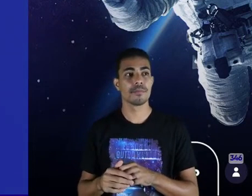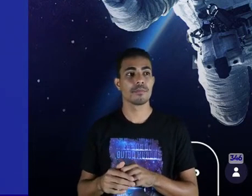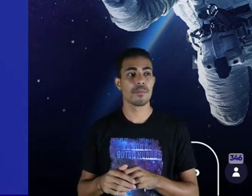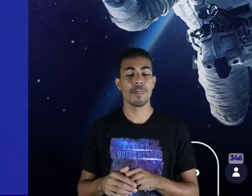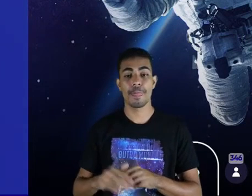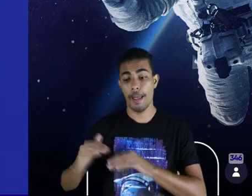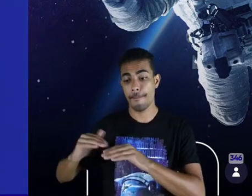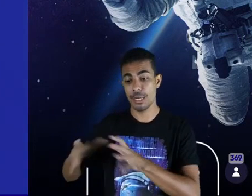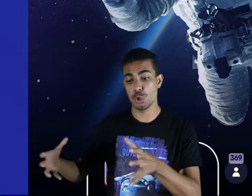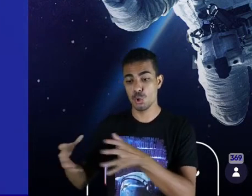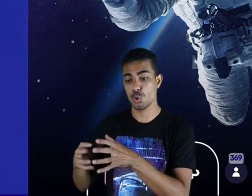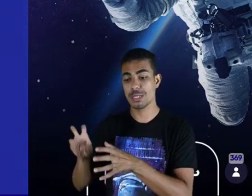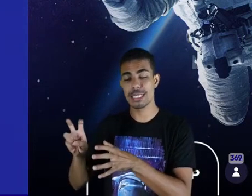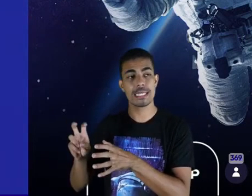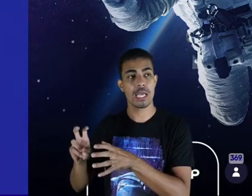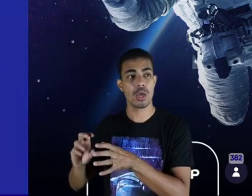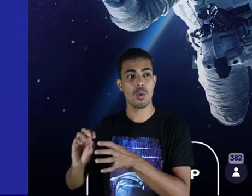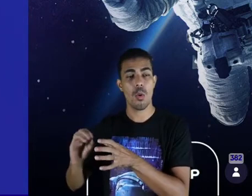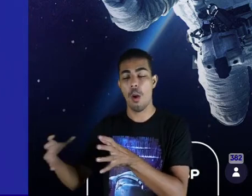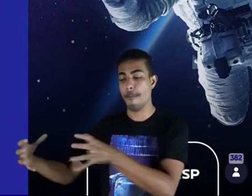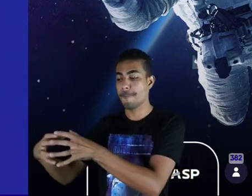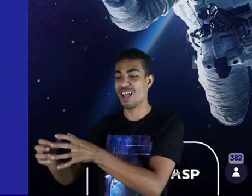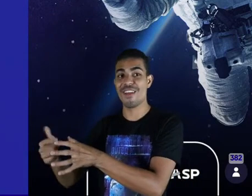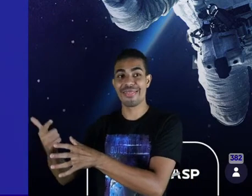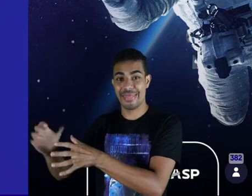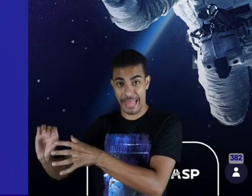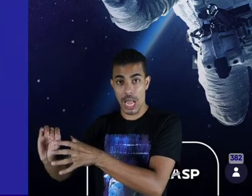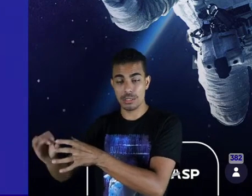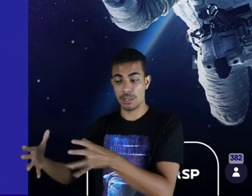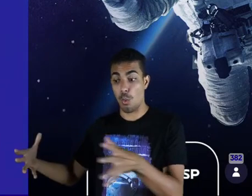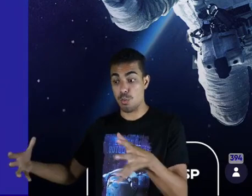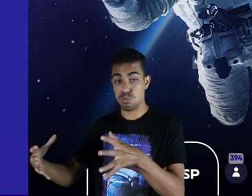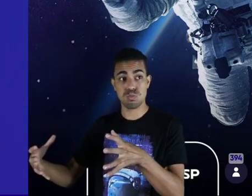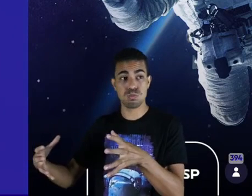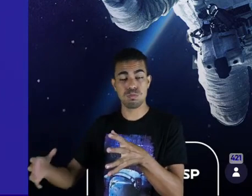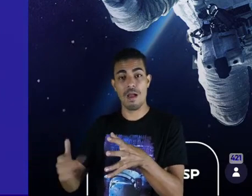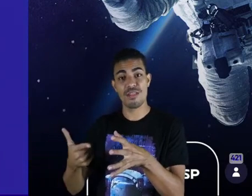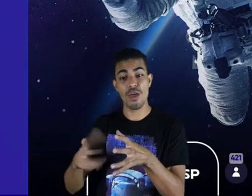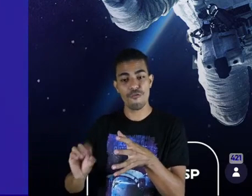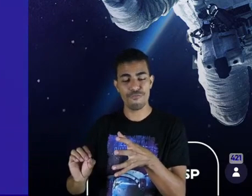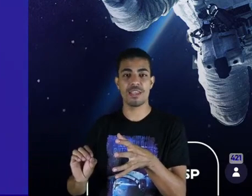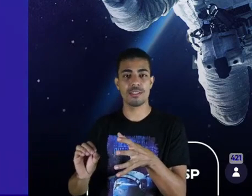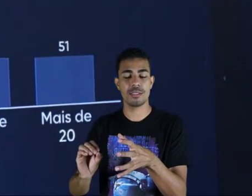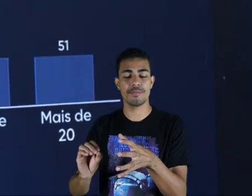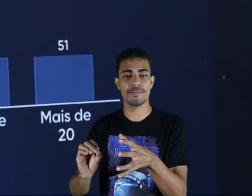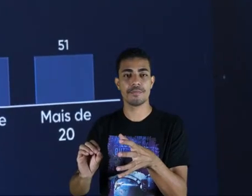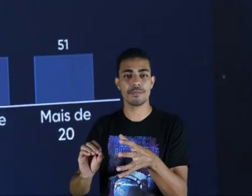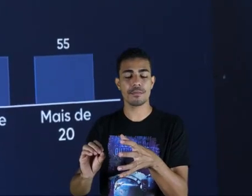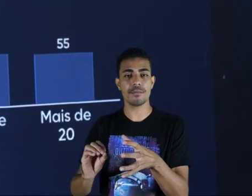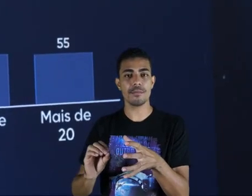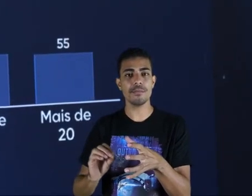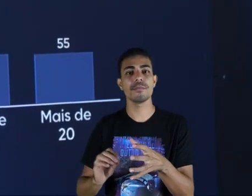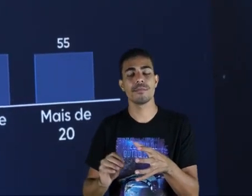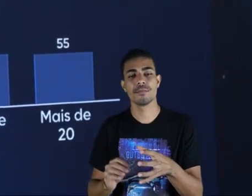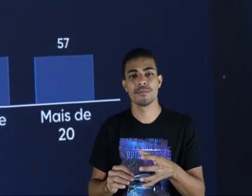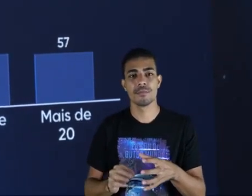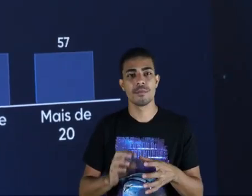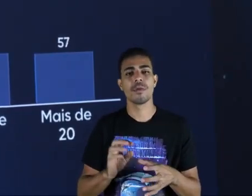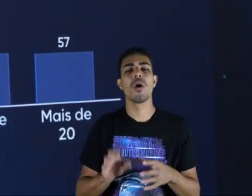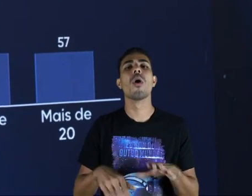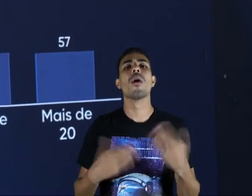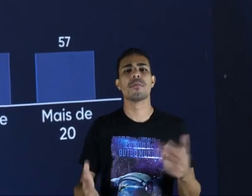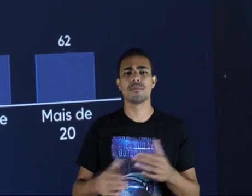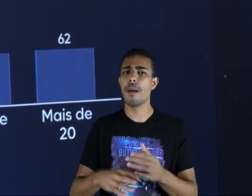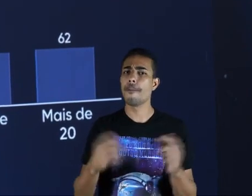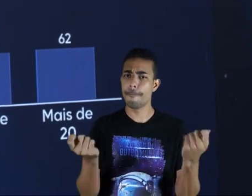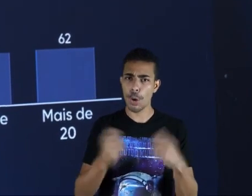5 pessoas ali, mais de 10 ou mais de 20. Responda aí, colocando a opção que se adequa à sua realidade. Conta